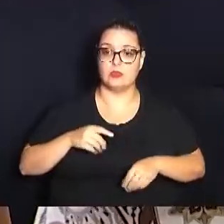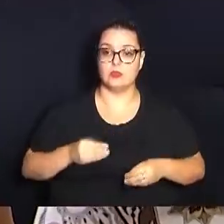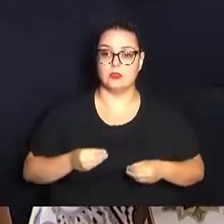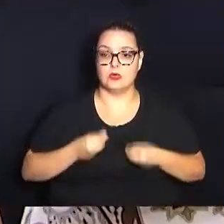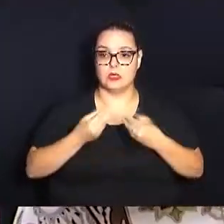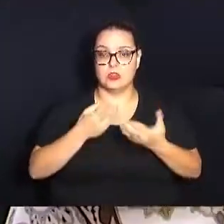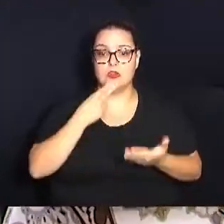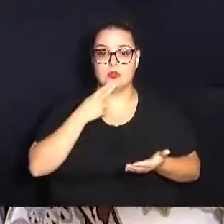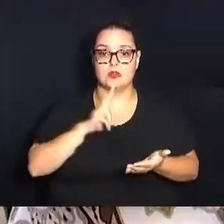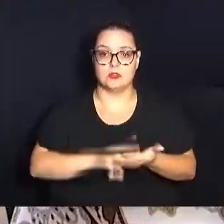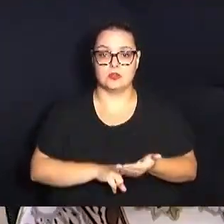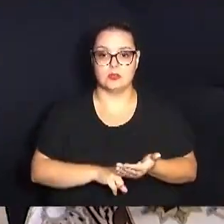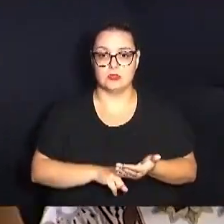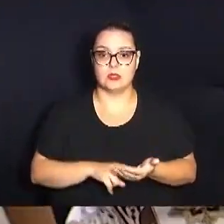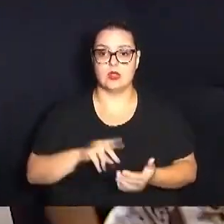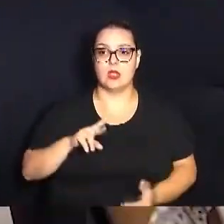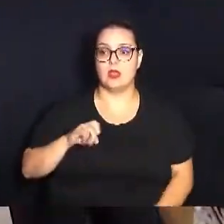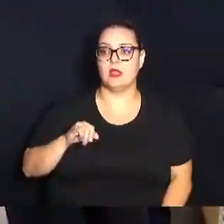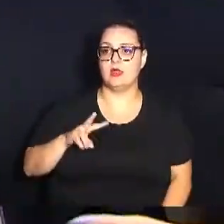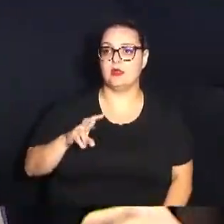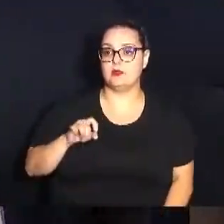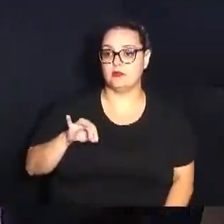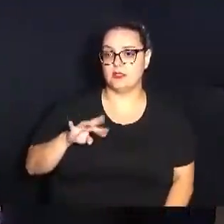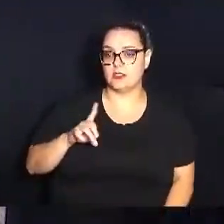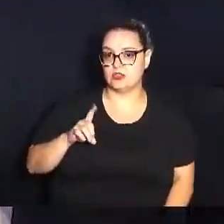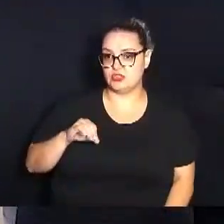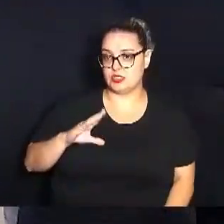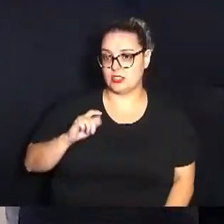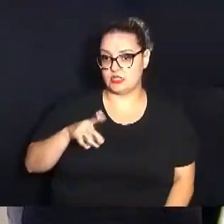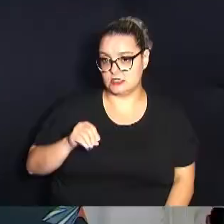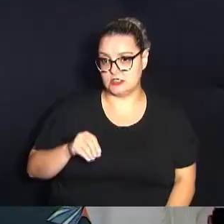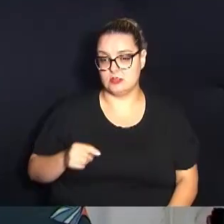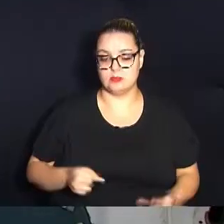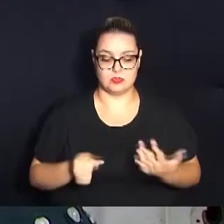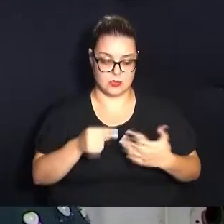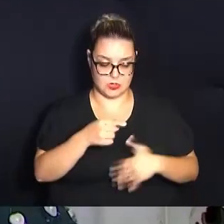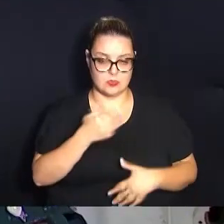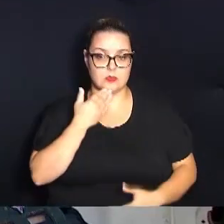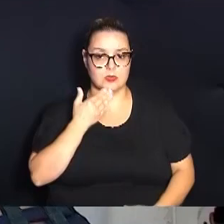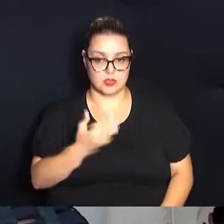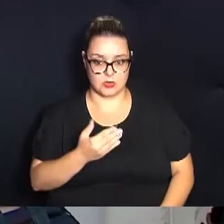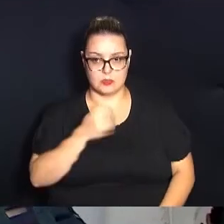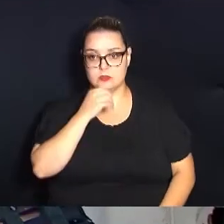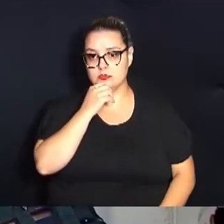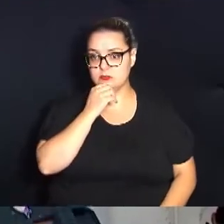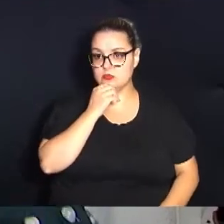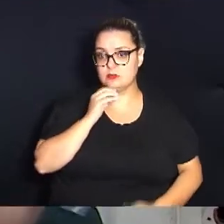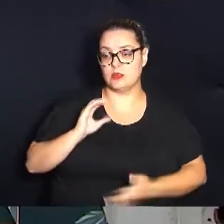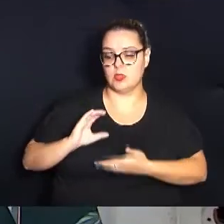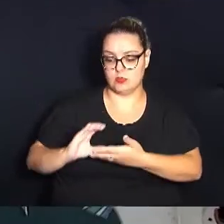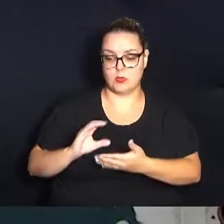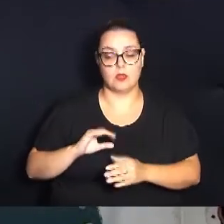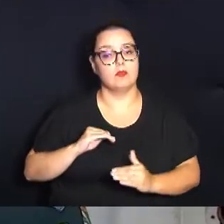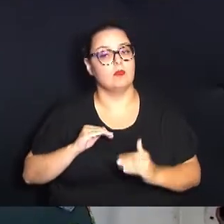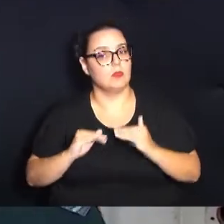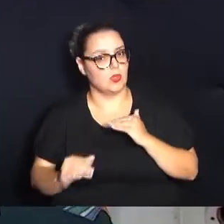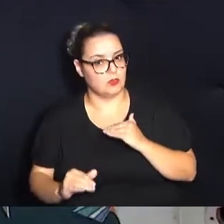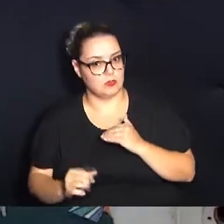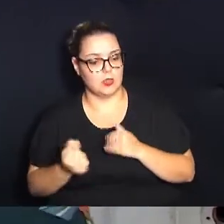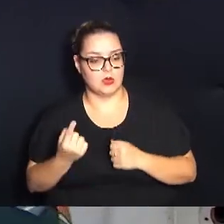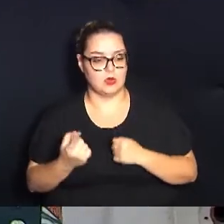foi entregue uma carta com reivindicações e apontamentos o comé então ele se posiciona contrário frente